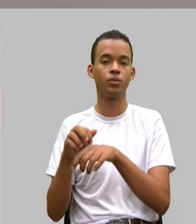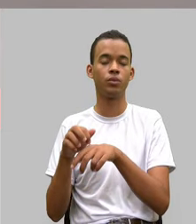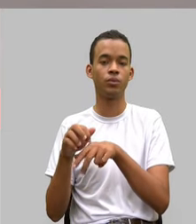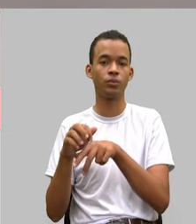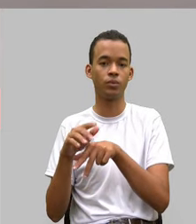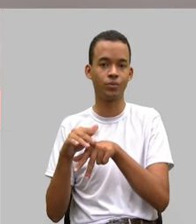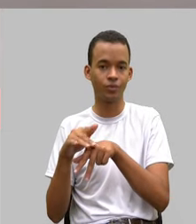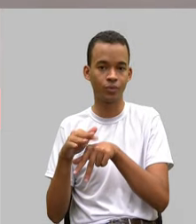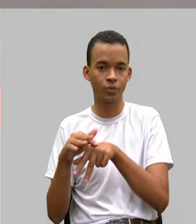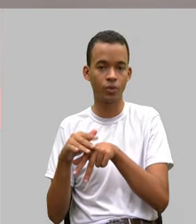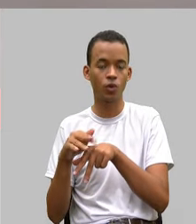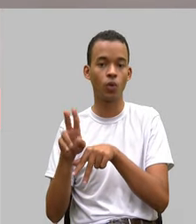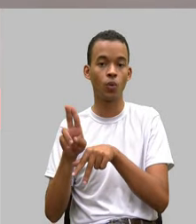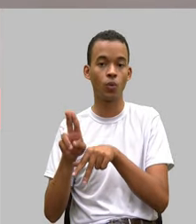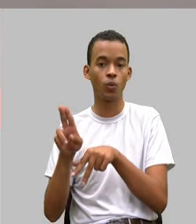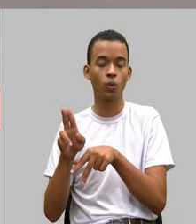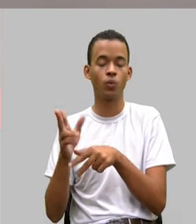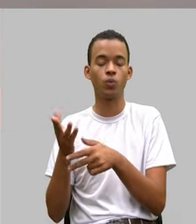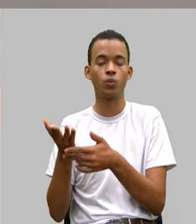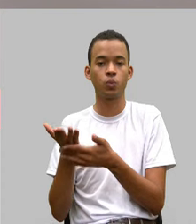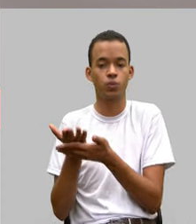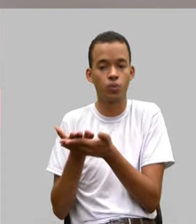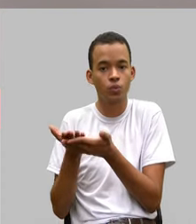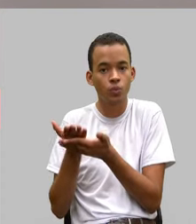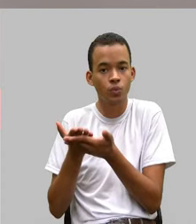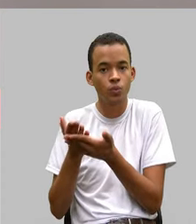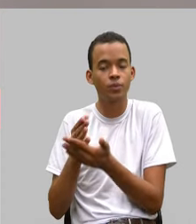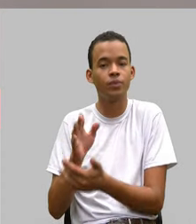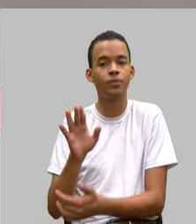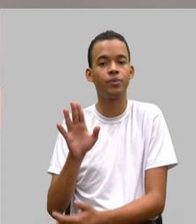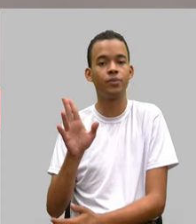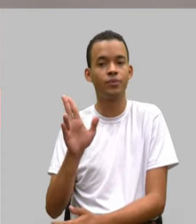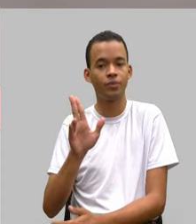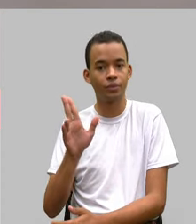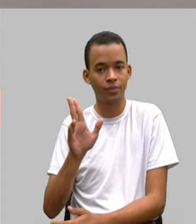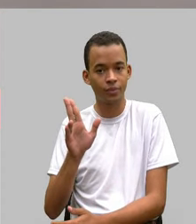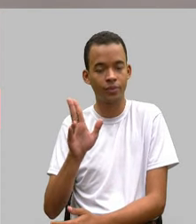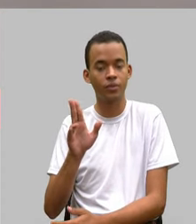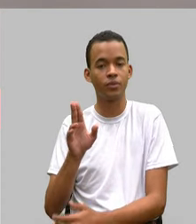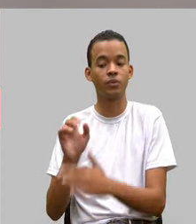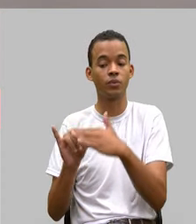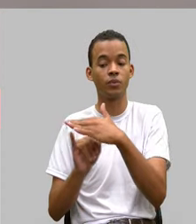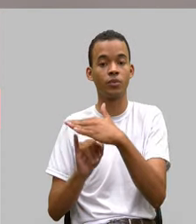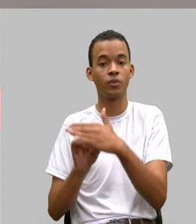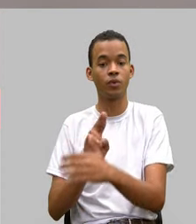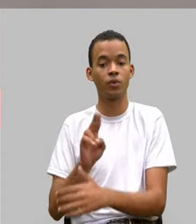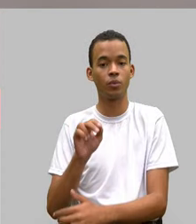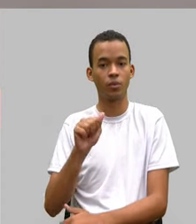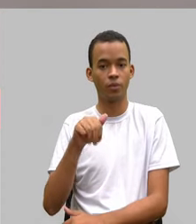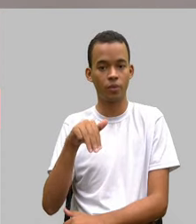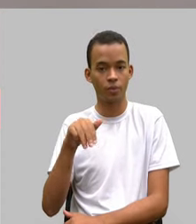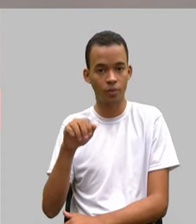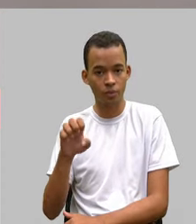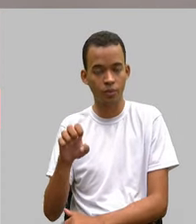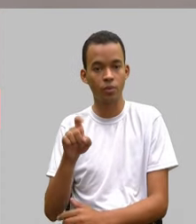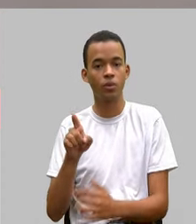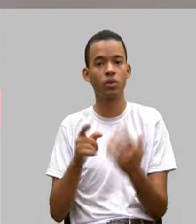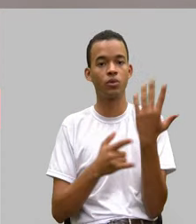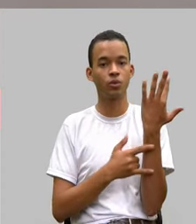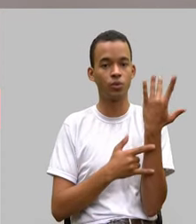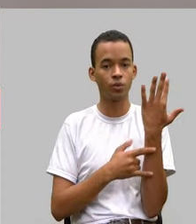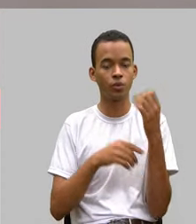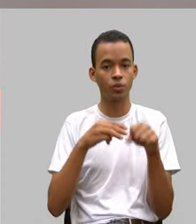medicinal a mami O senr Leandro é mestre pela UFMG prescritor de cannabis para fins